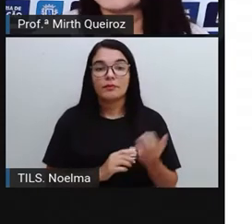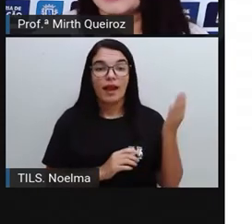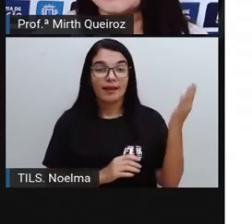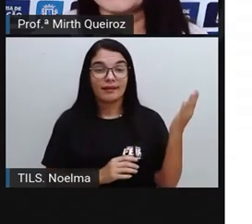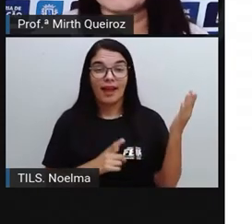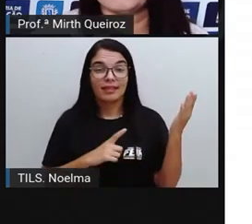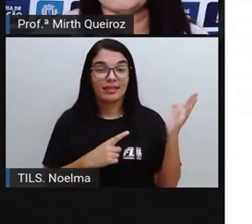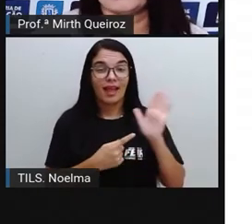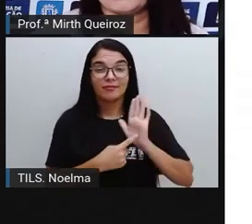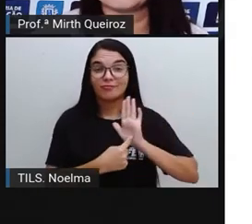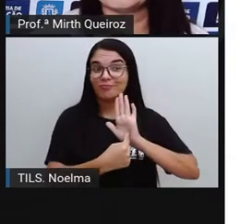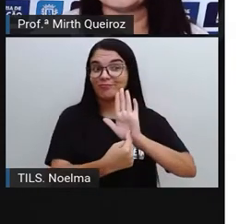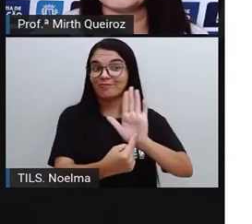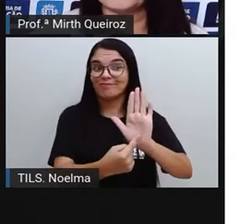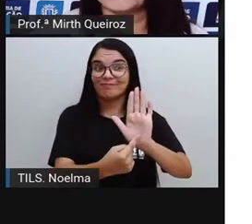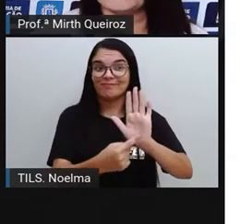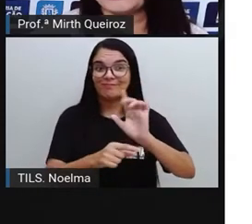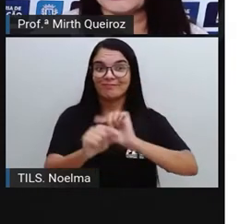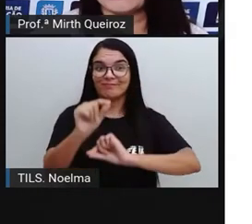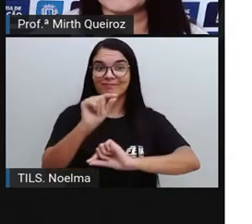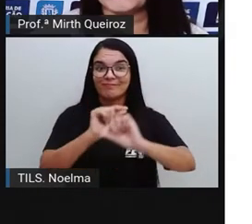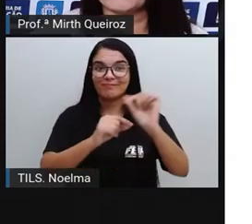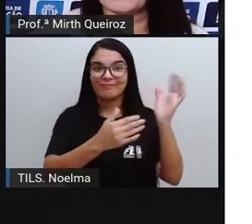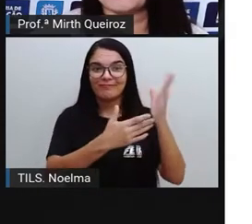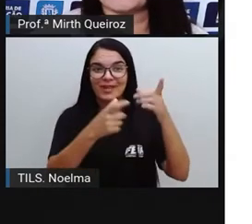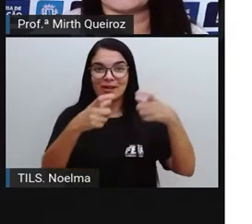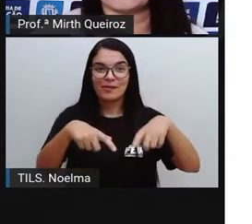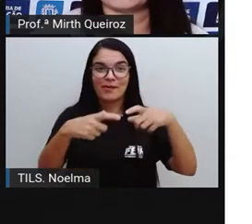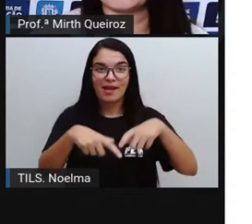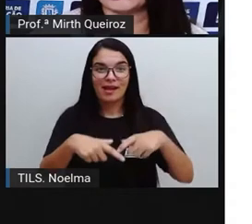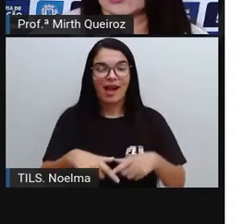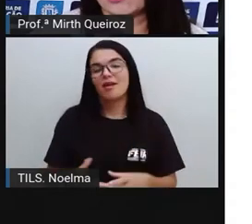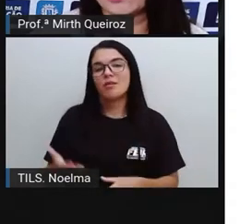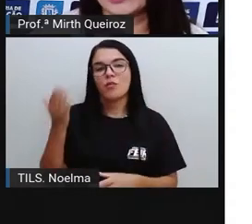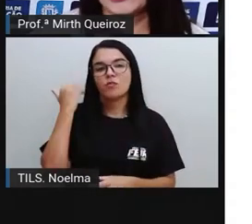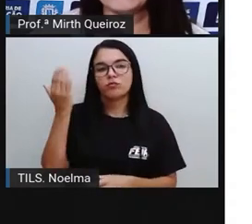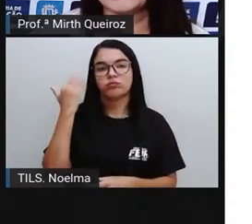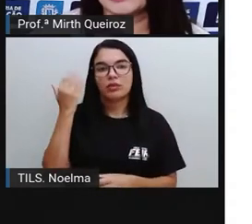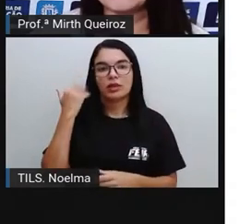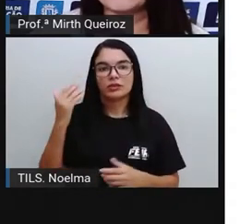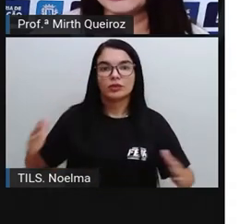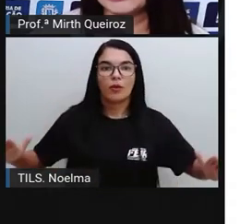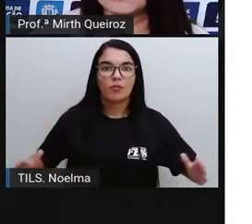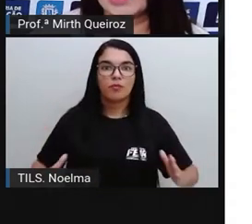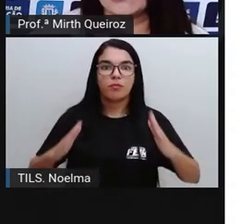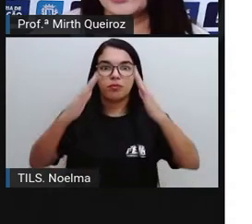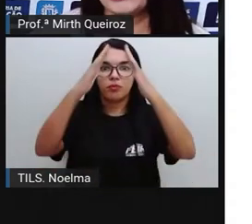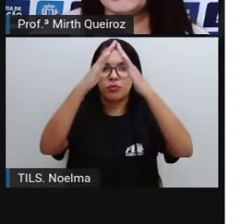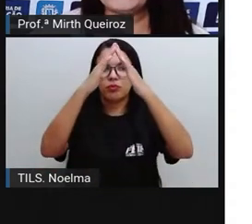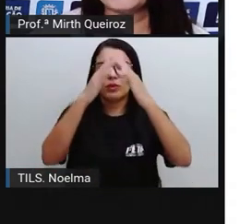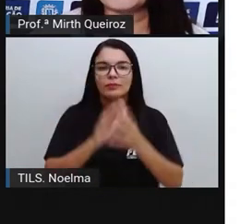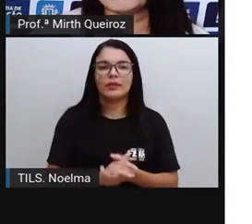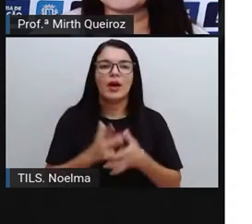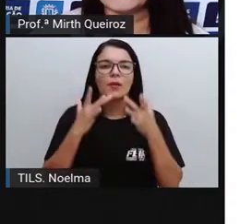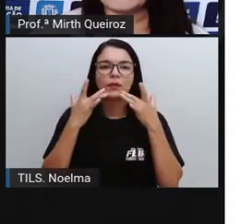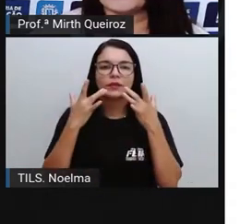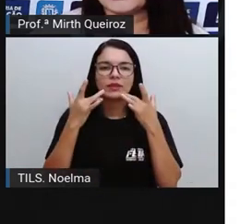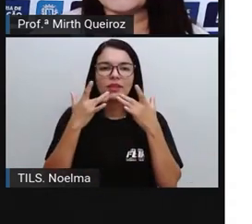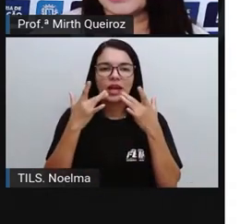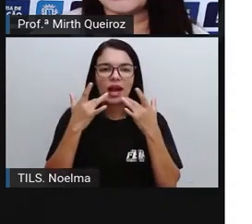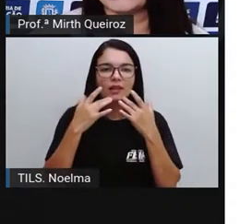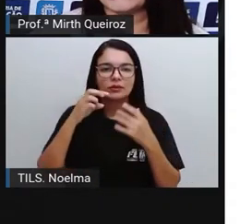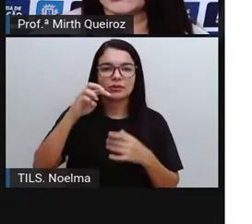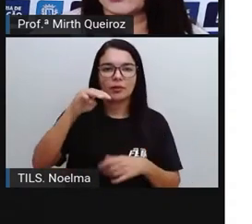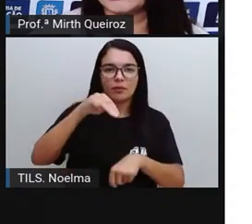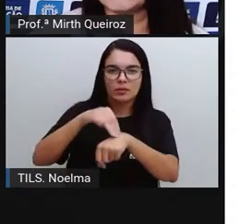Merece destaque aqui a Quinta de Boa Vista, que é o antigo Palácio de São Cristóvão, o Teatro Municipal e o Museu Nacional de